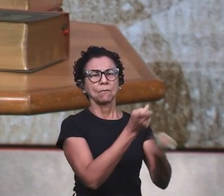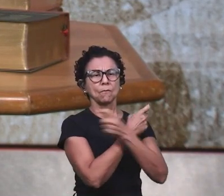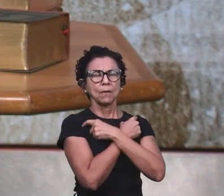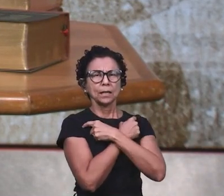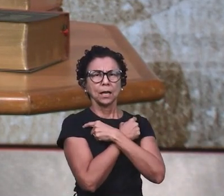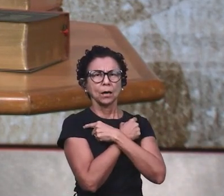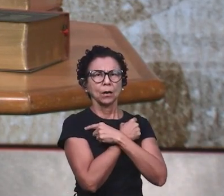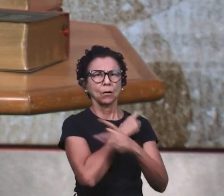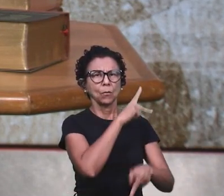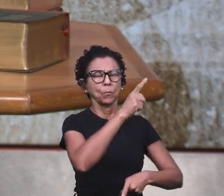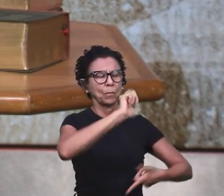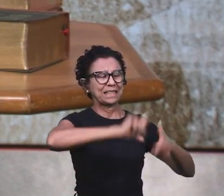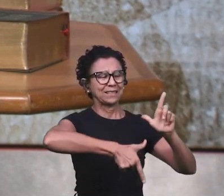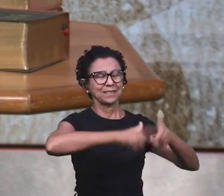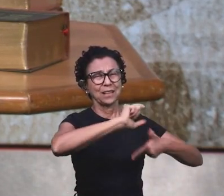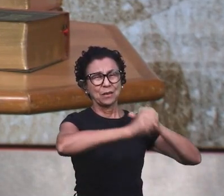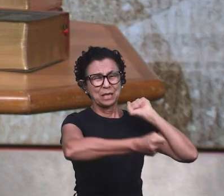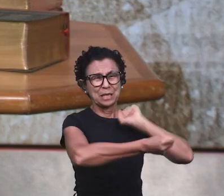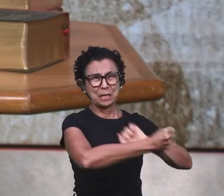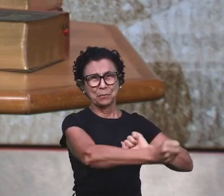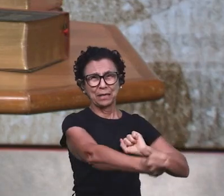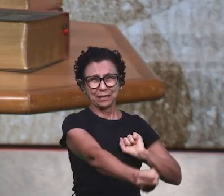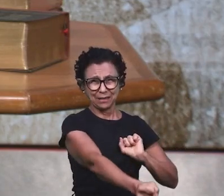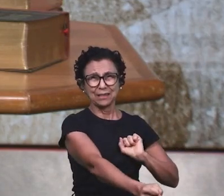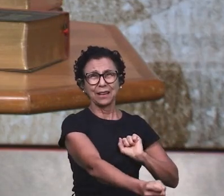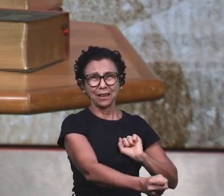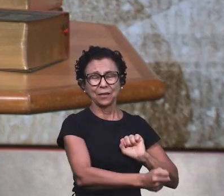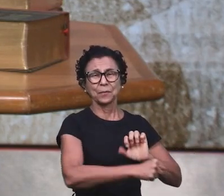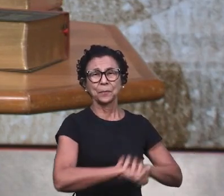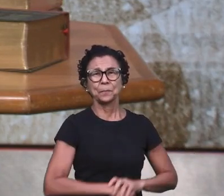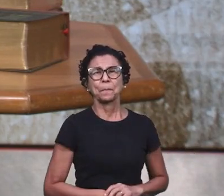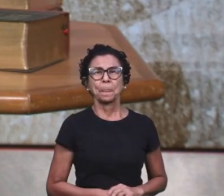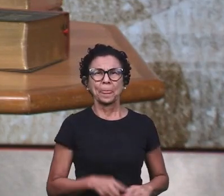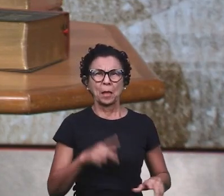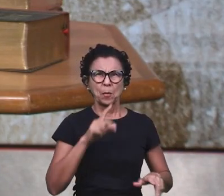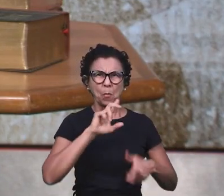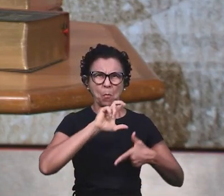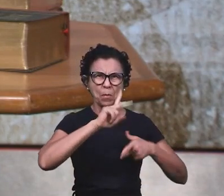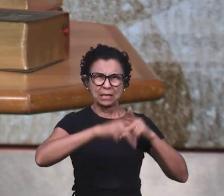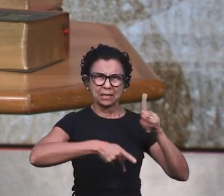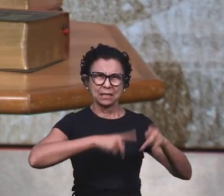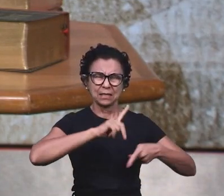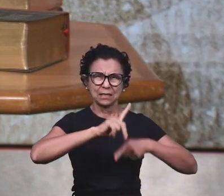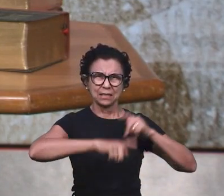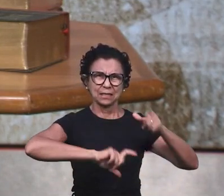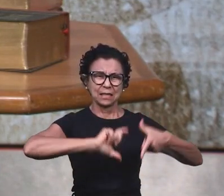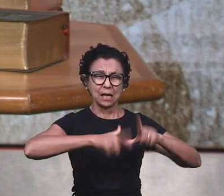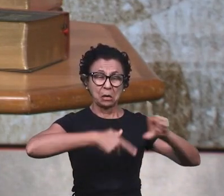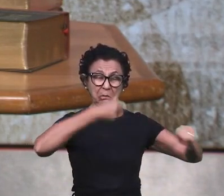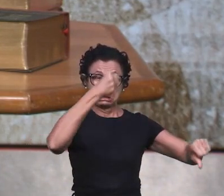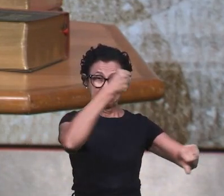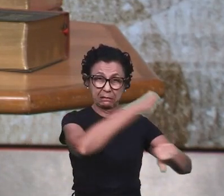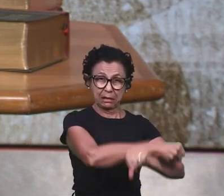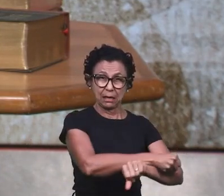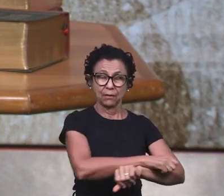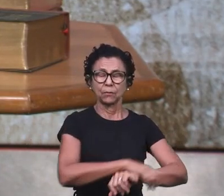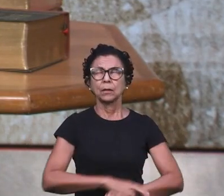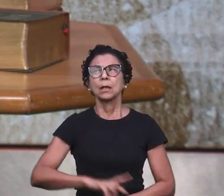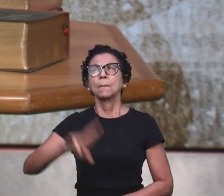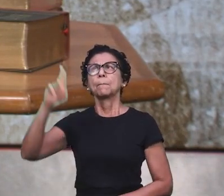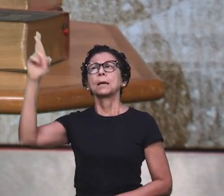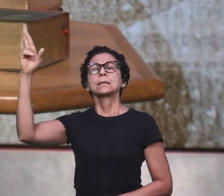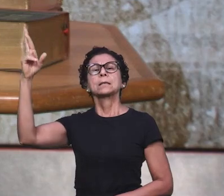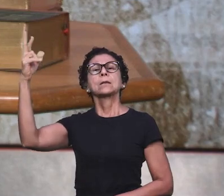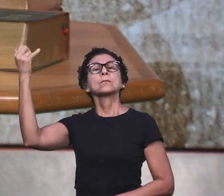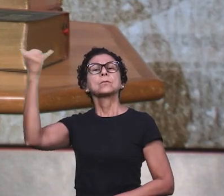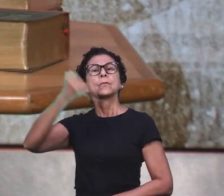do Egito, que estava ali escravo. Mas o próprio Deus disse a Moisés que endureceria o coração de